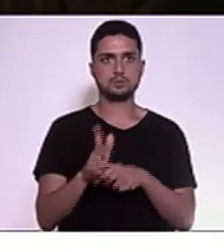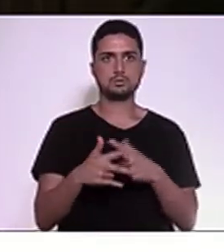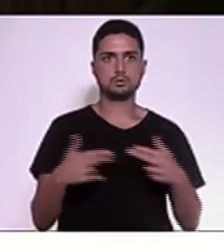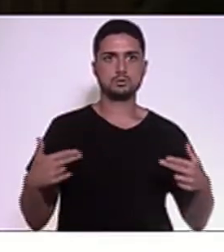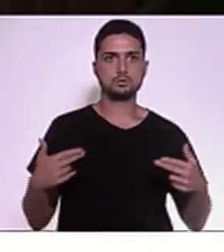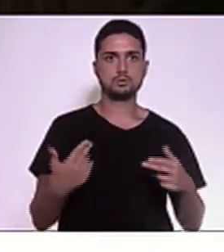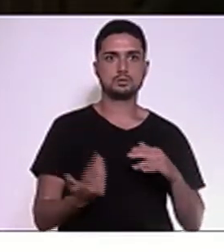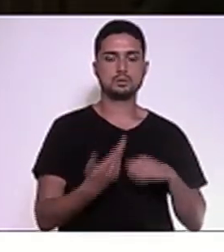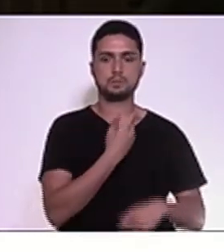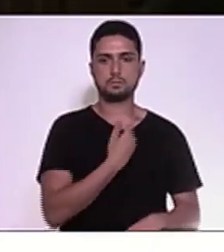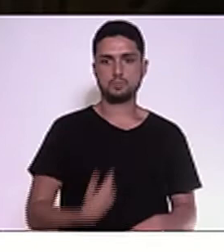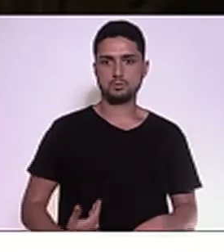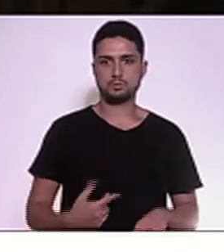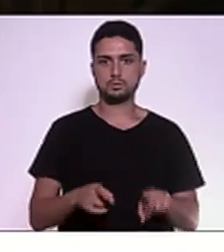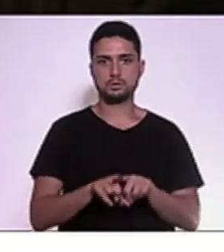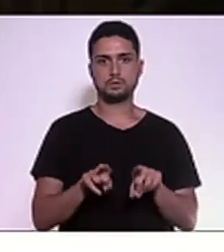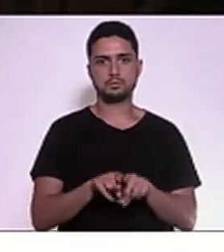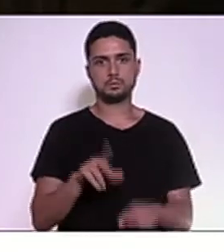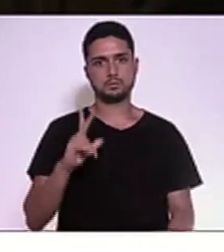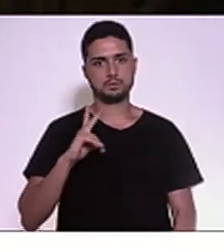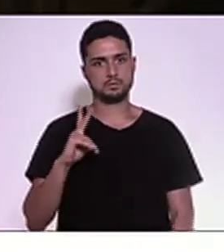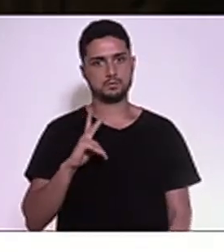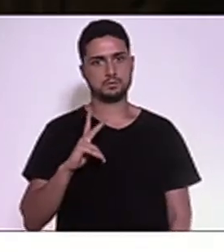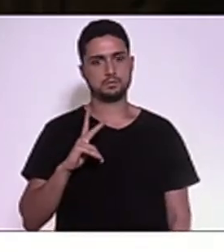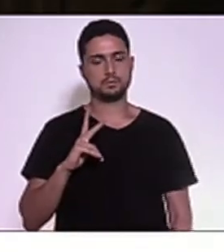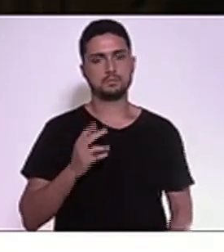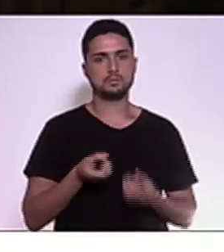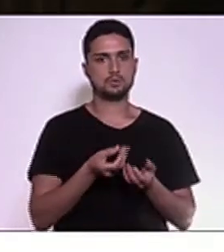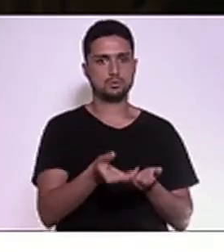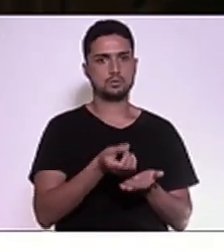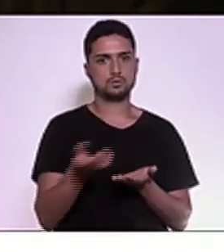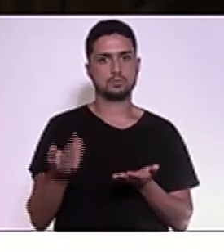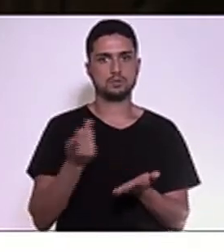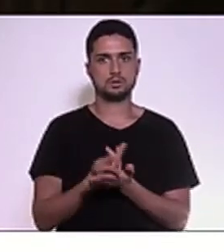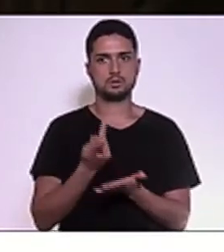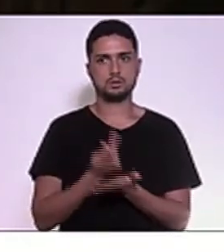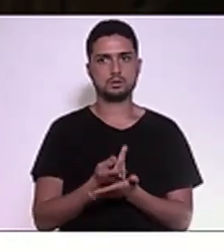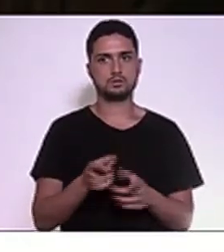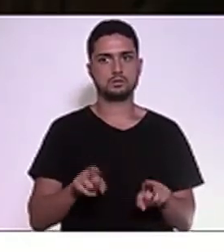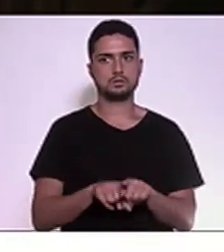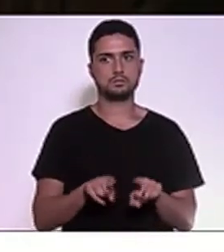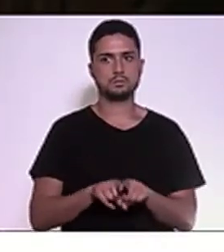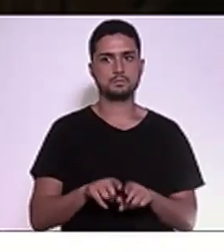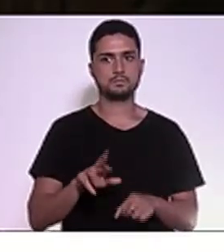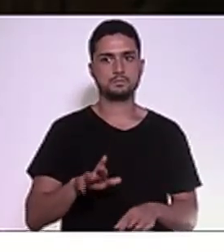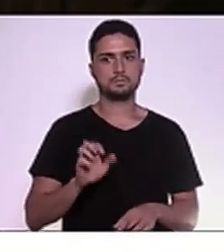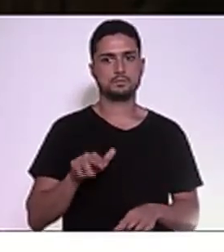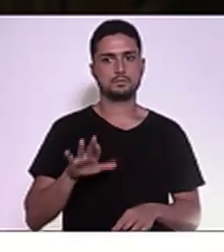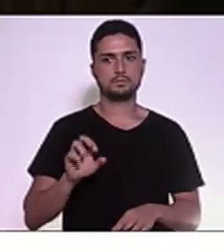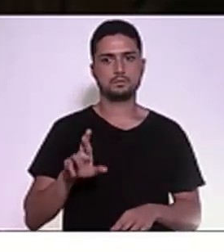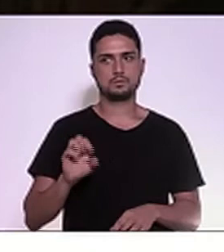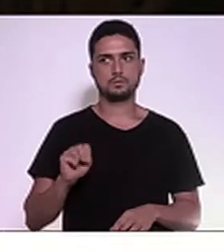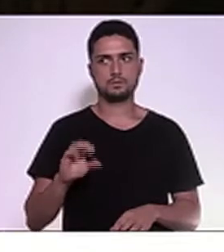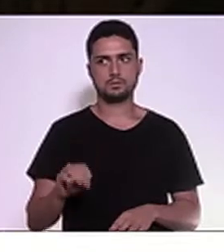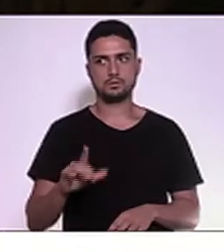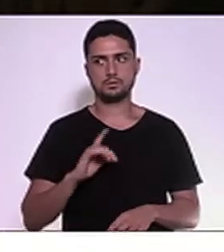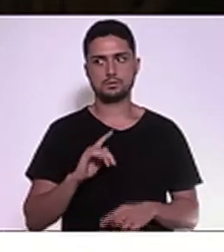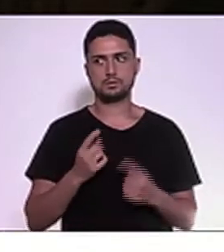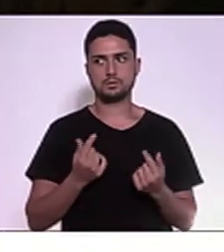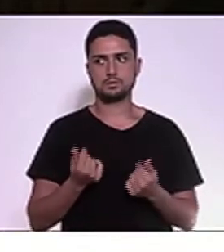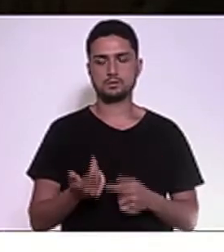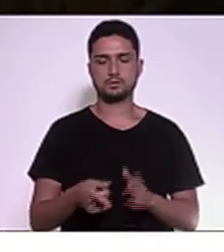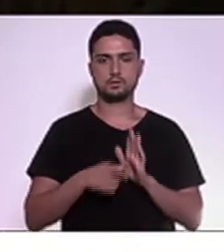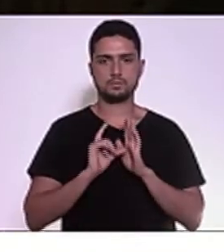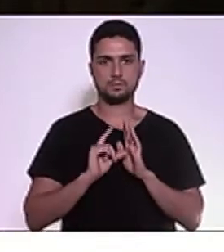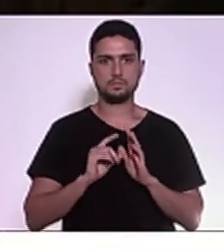entidades públicas ou privadas. Doações e legados. Eventuais recursos que lhes sejam expressamente destinados. E